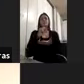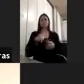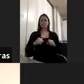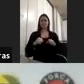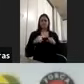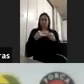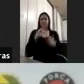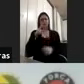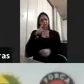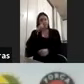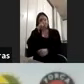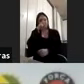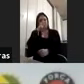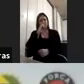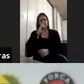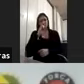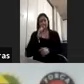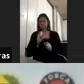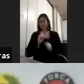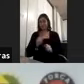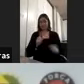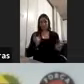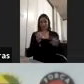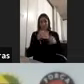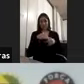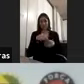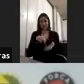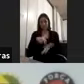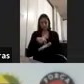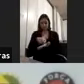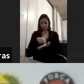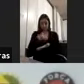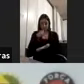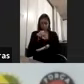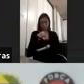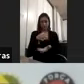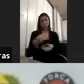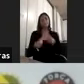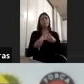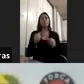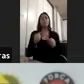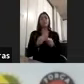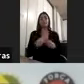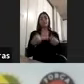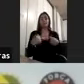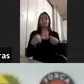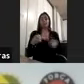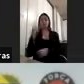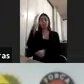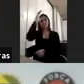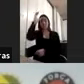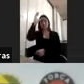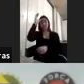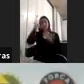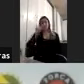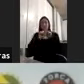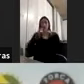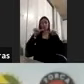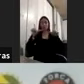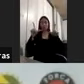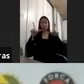Tem que deixar claro para o trabalhador isso. Ele tem que voltar, mas voltar com vitória. Porque senão vamos ter